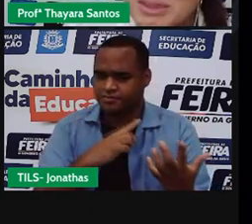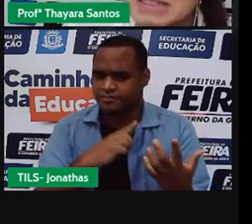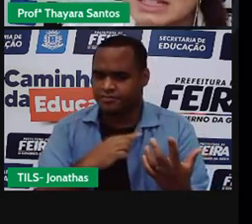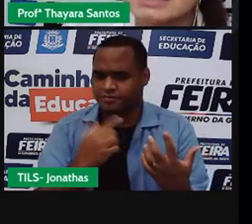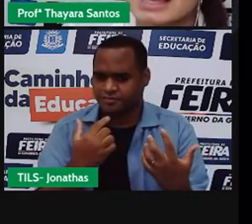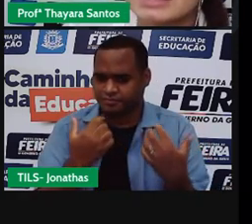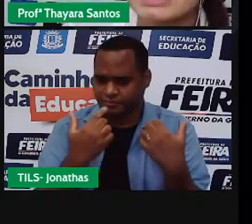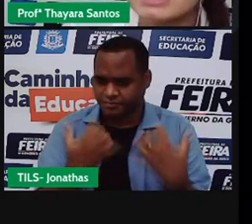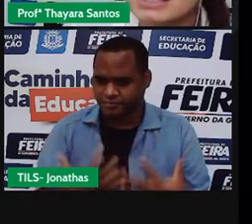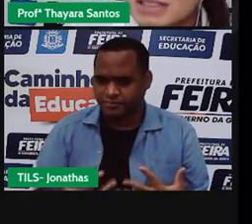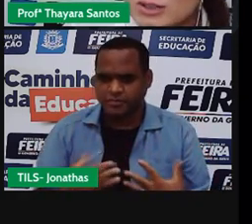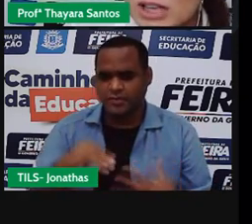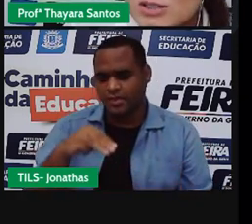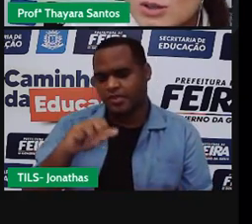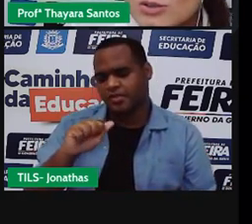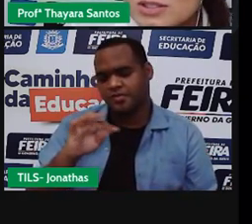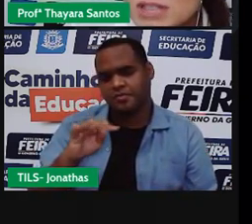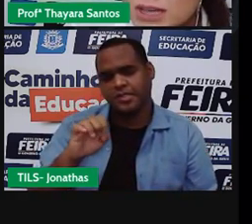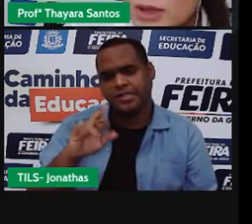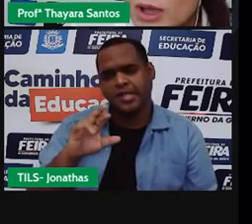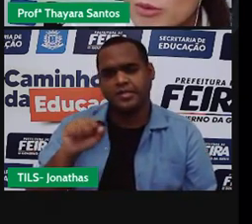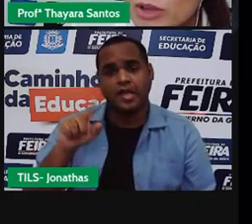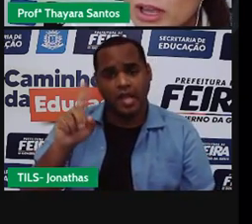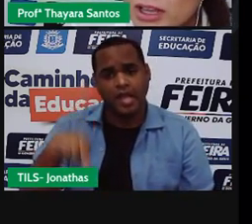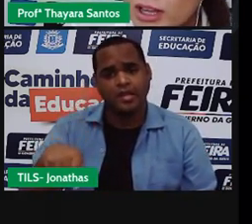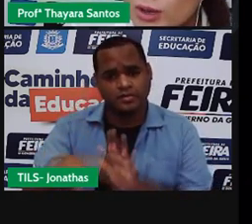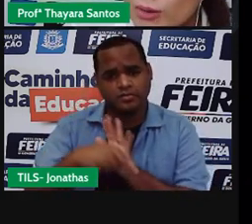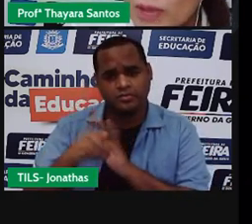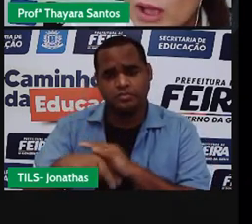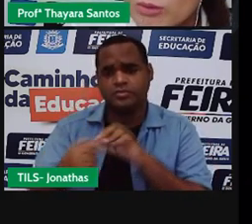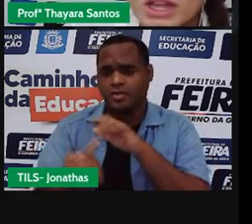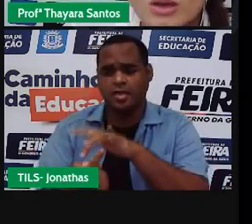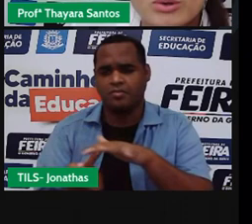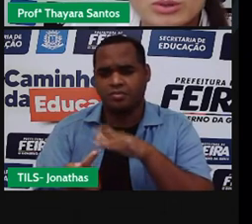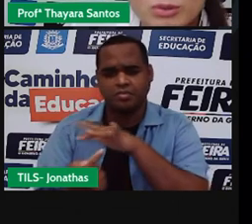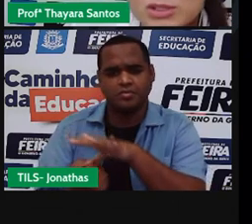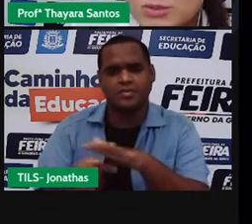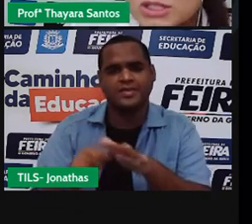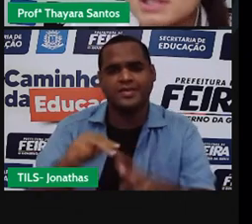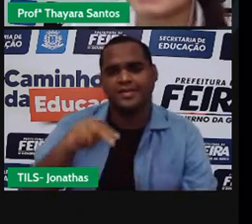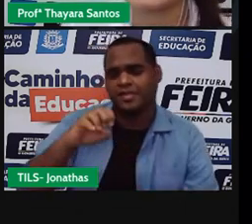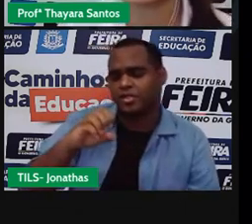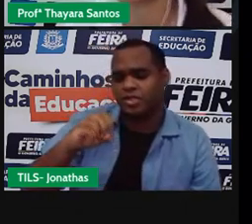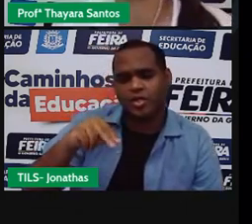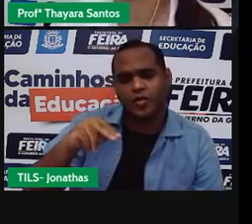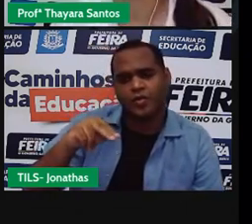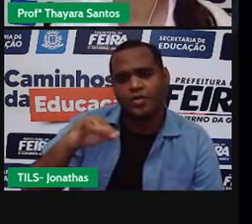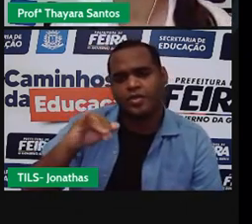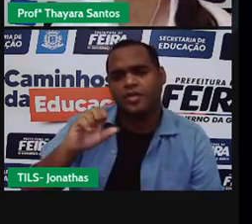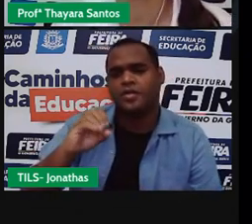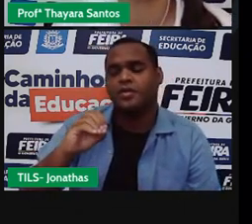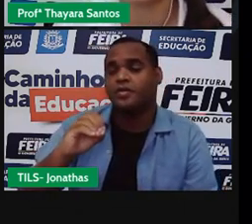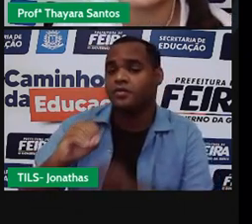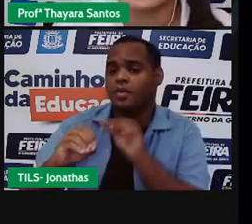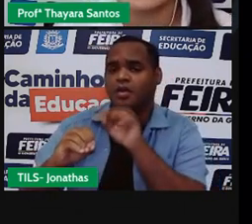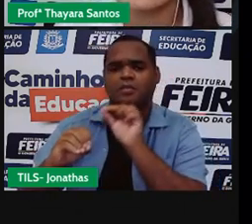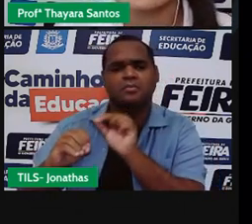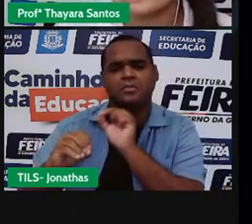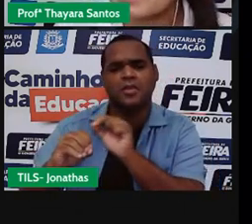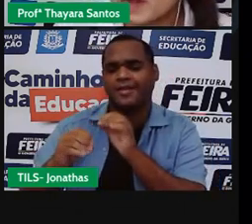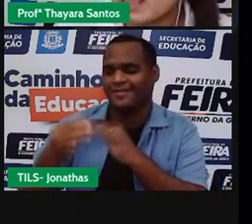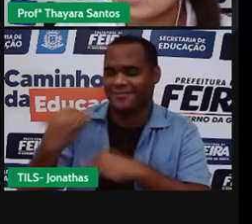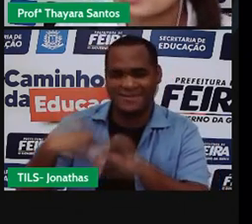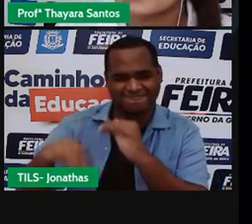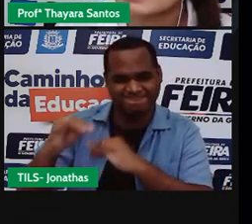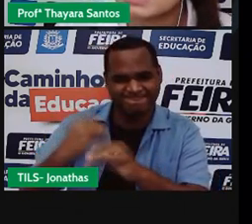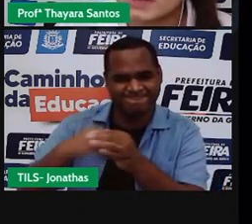essa matéria está em estado gasoso? Sim. Porque aqui, ó, é o neônio, uma substância química que é chamada de neônio. Eu vou mudar